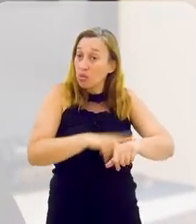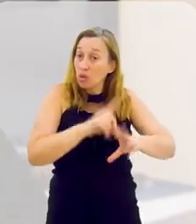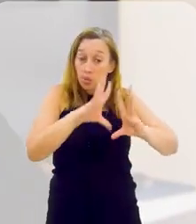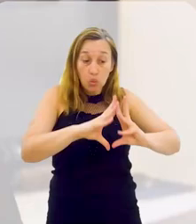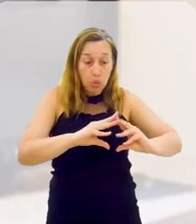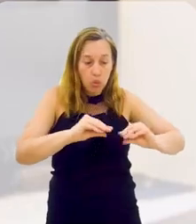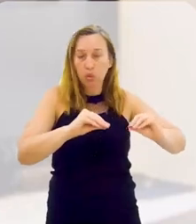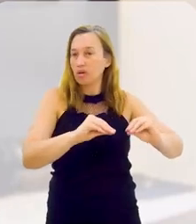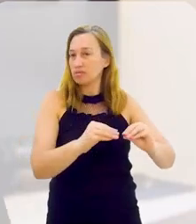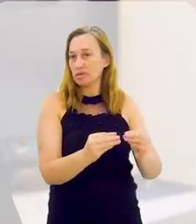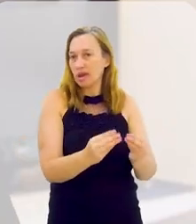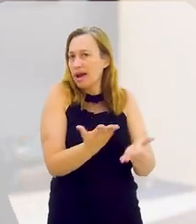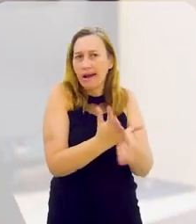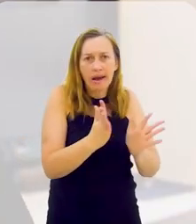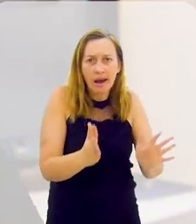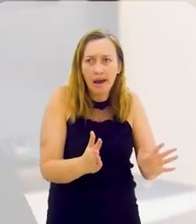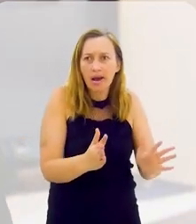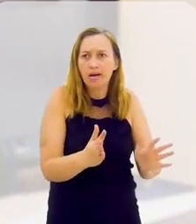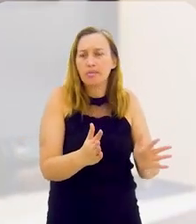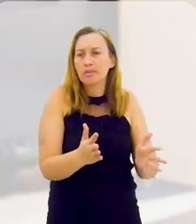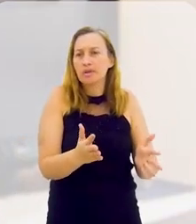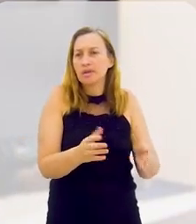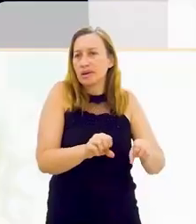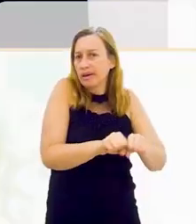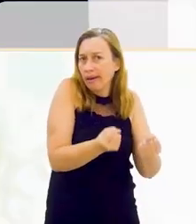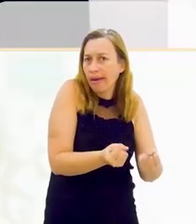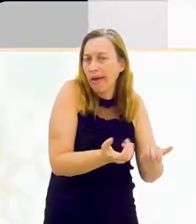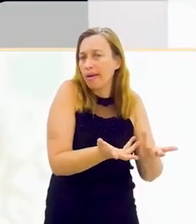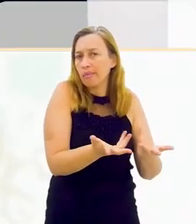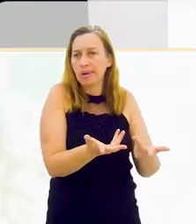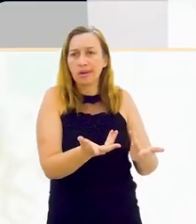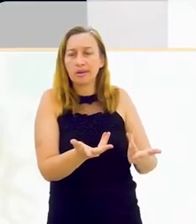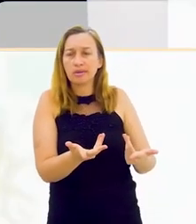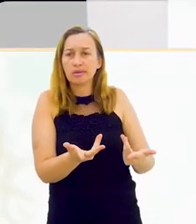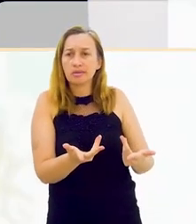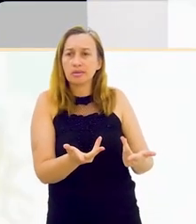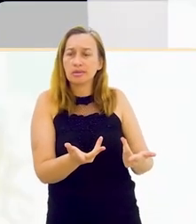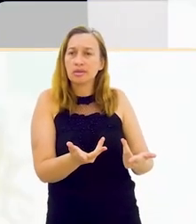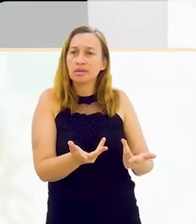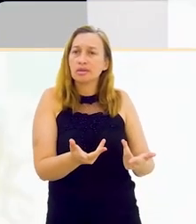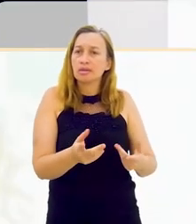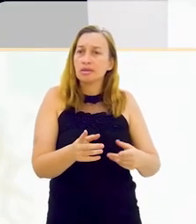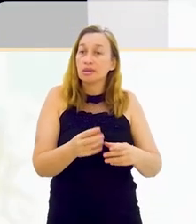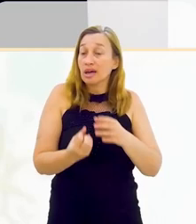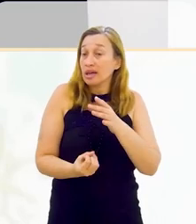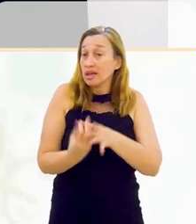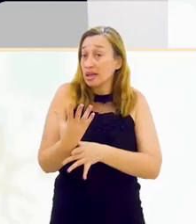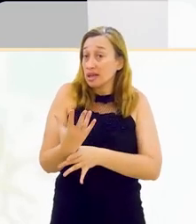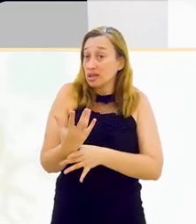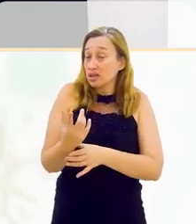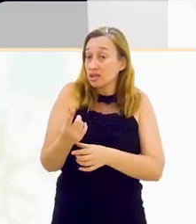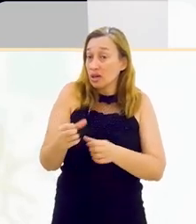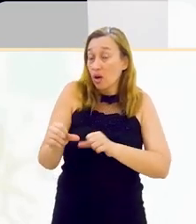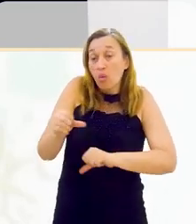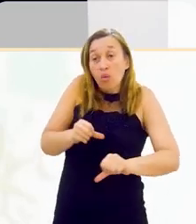que aquilo gasta, que aquilo, né, acaba, ou enfim, que danifica. E a criatividade, ao contrário de